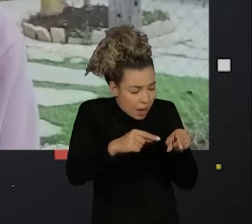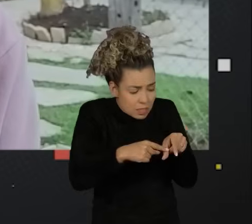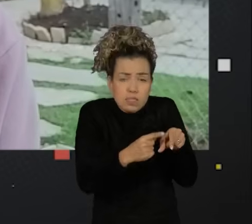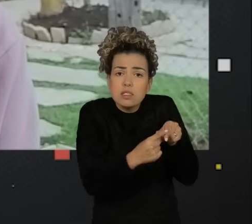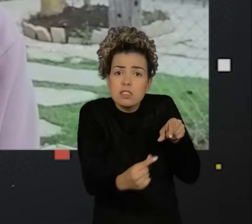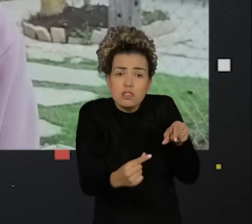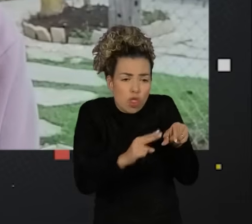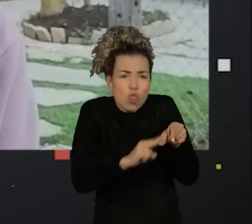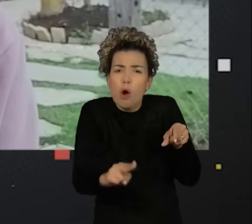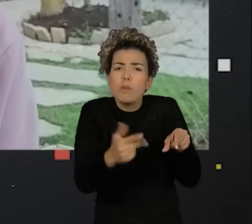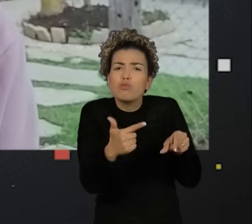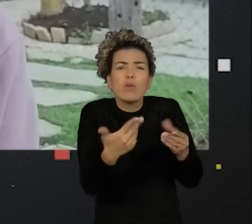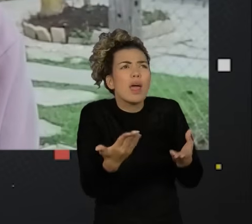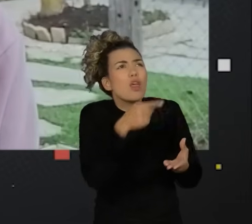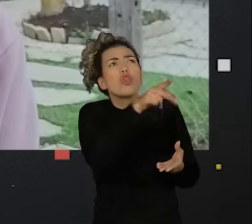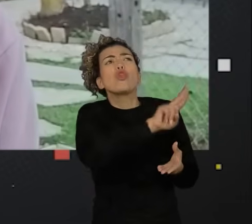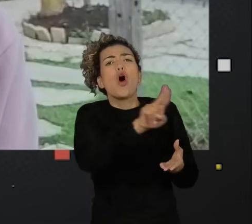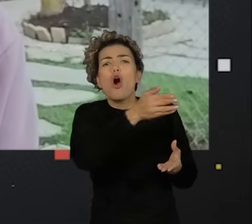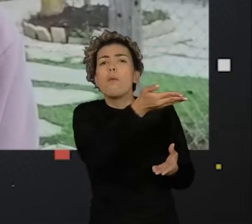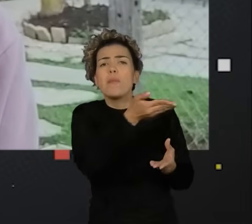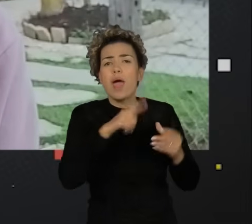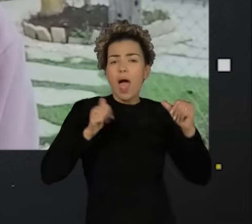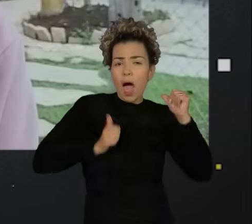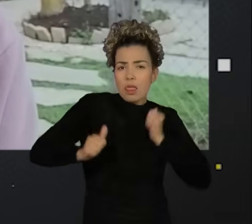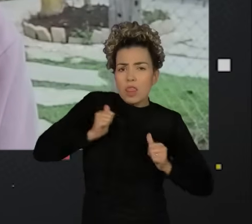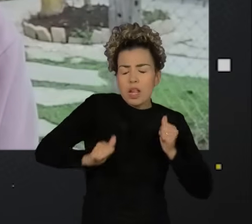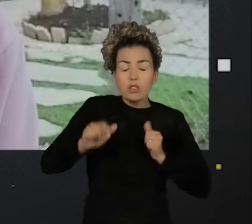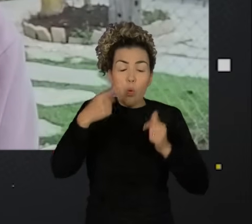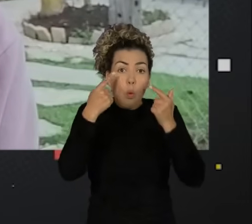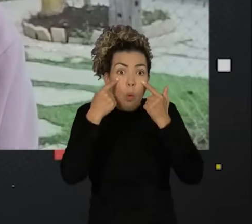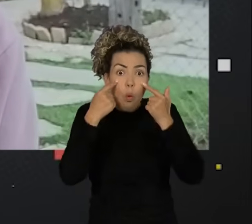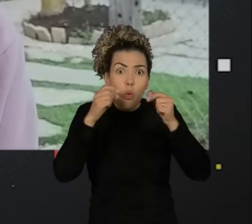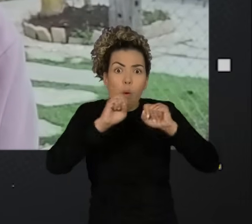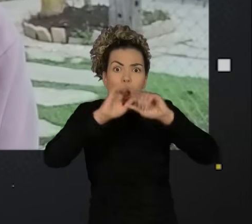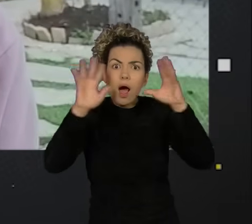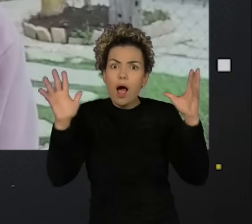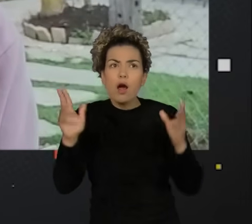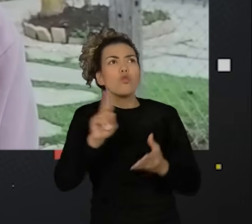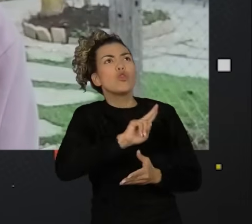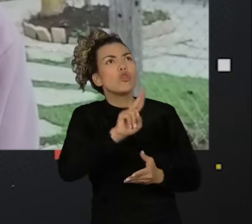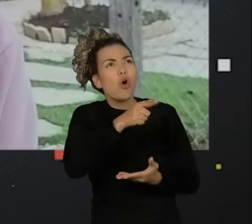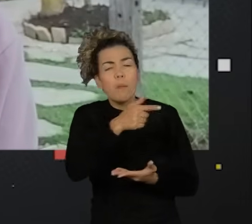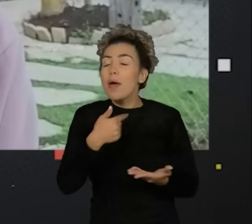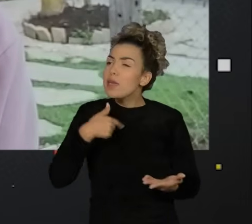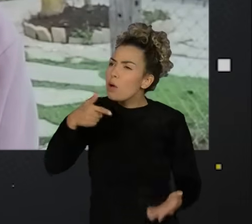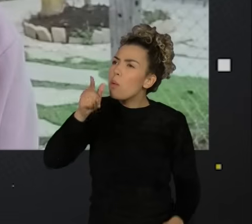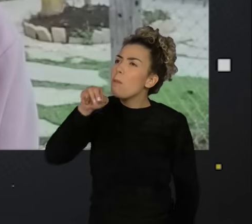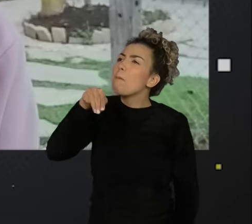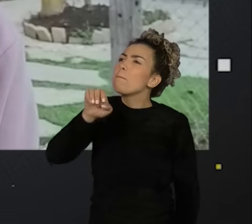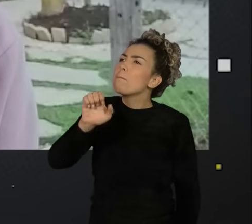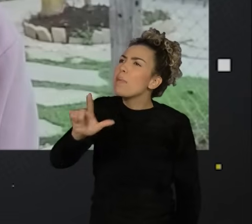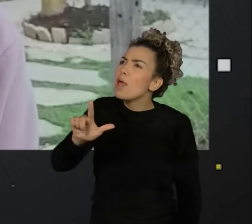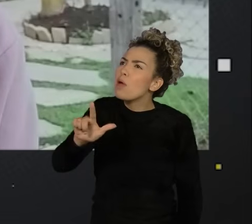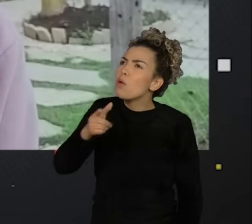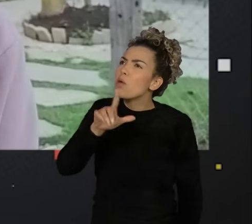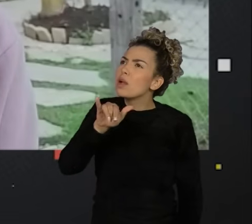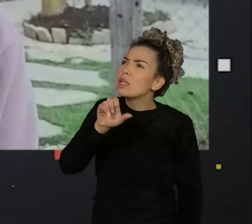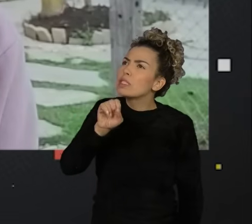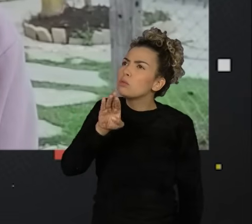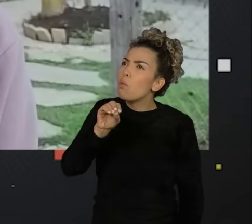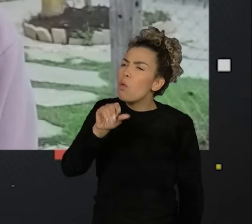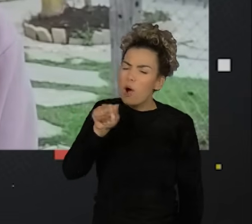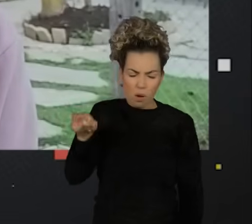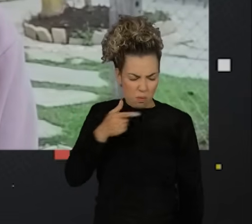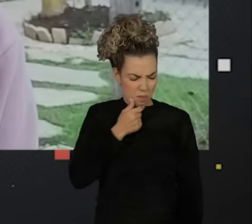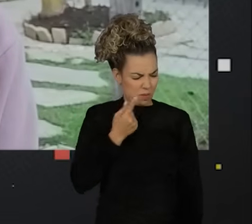olhos claros assim assado? Então, aí eu falei, Mel Lisboa. Aí ele pensou, Mel